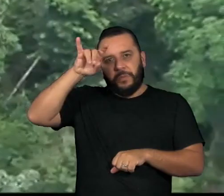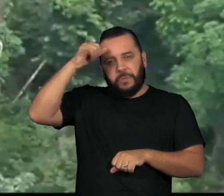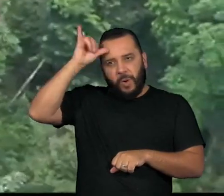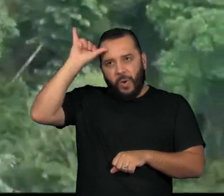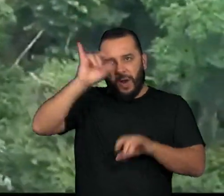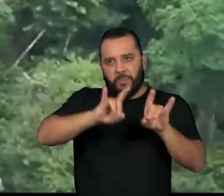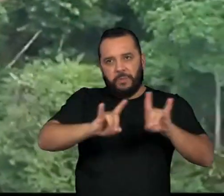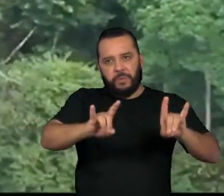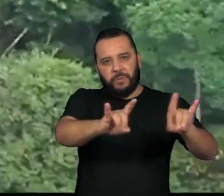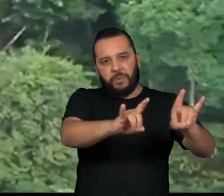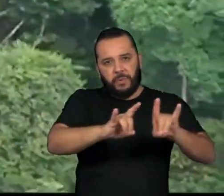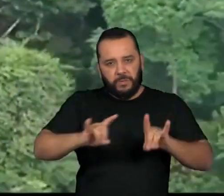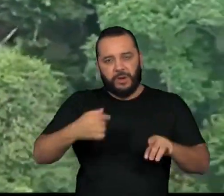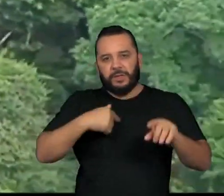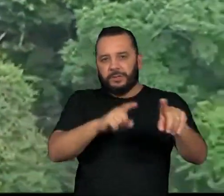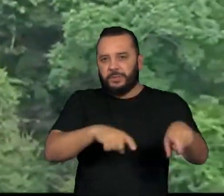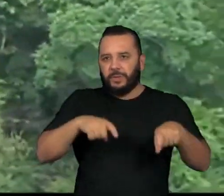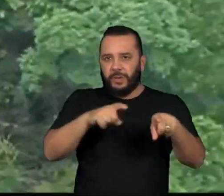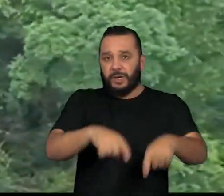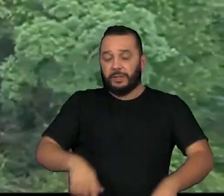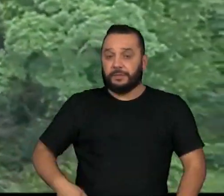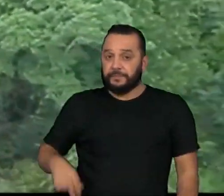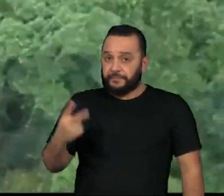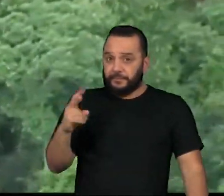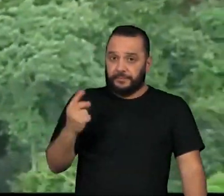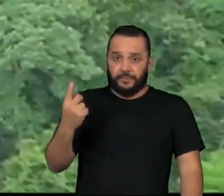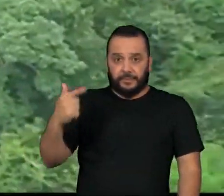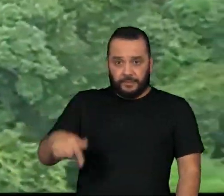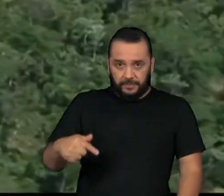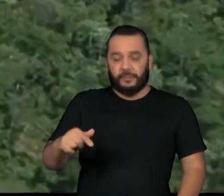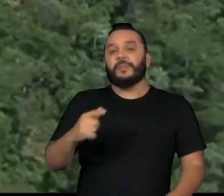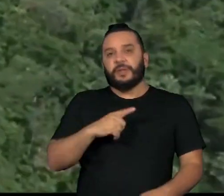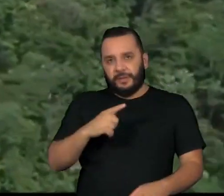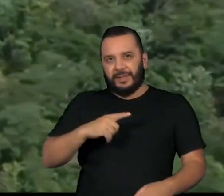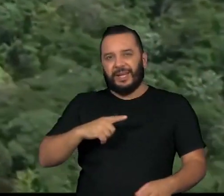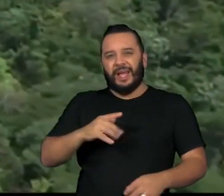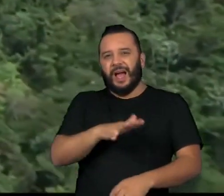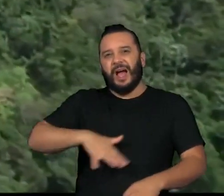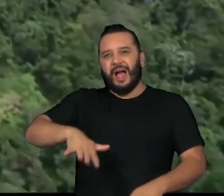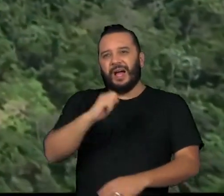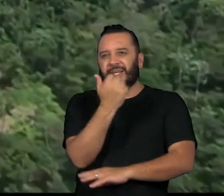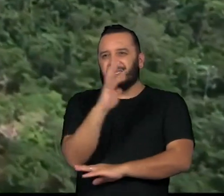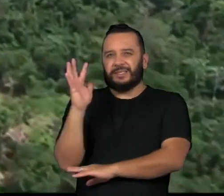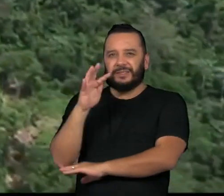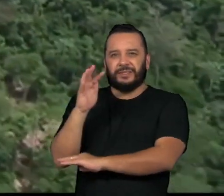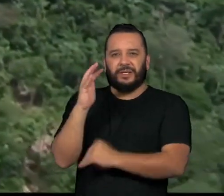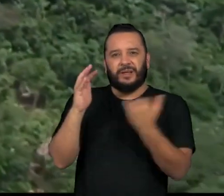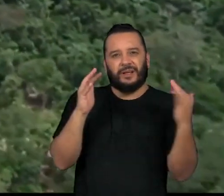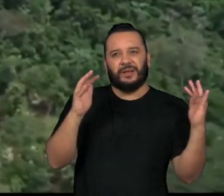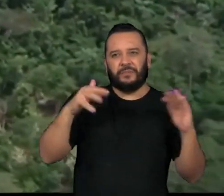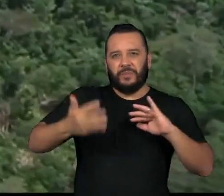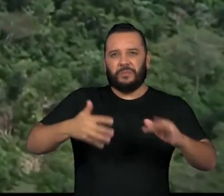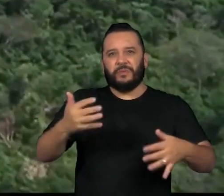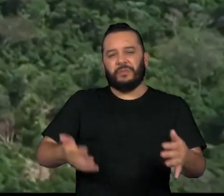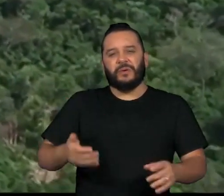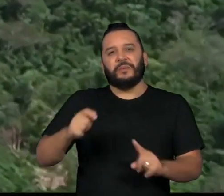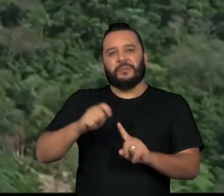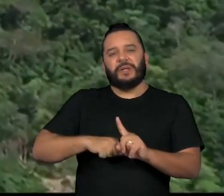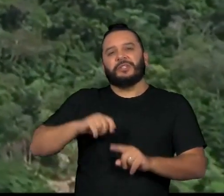Desde 2017, os números crescem, chegando a quase 8 mil quilômetros quadrados perdidos de janeiro a agosto